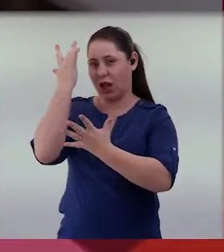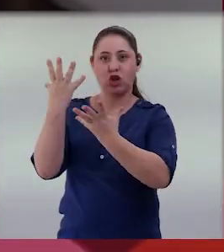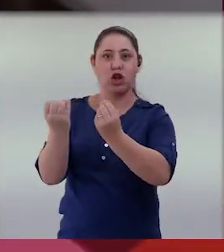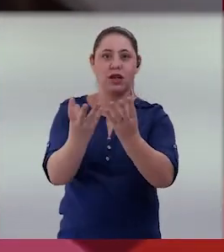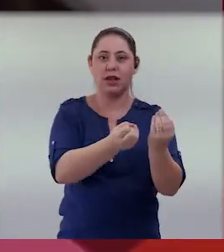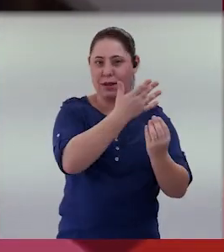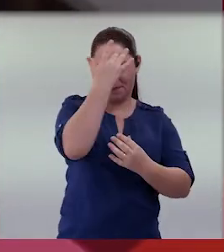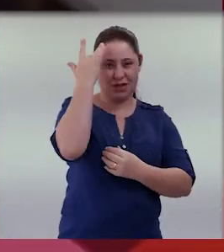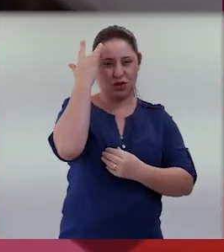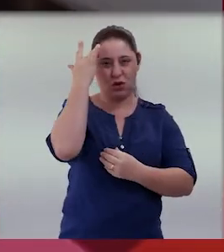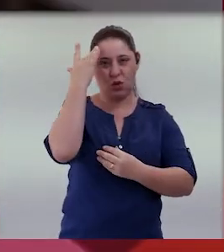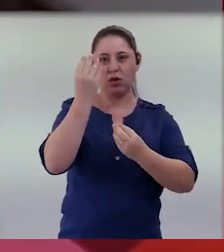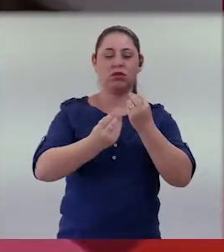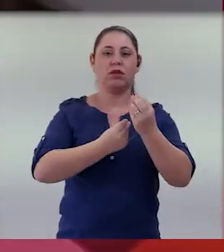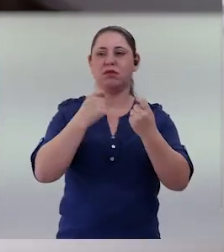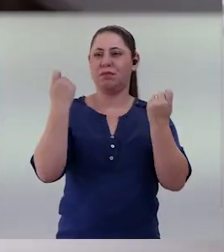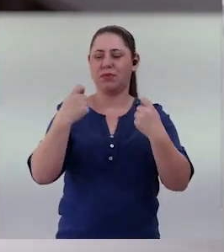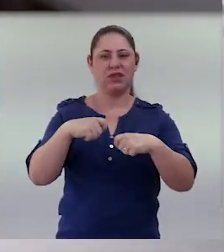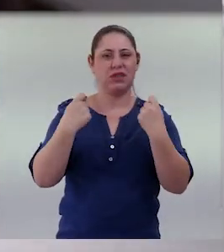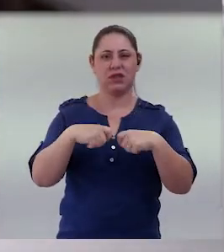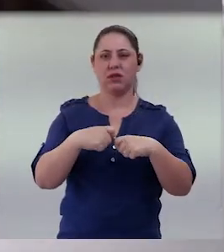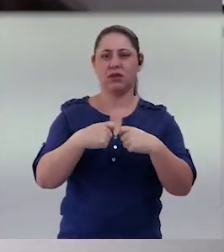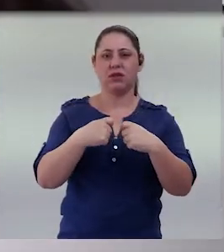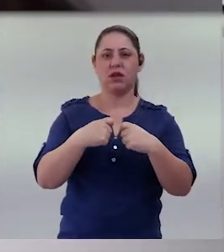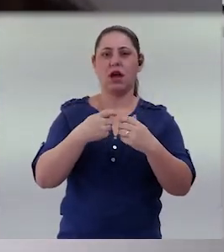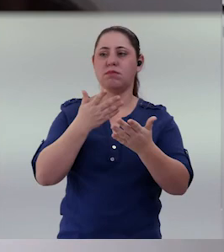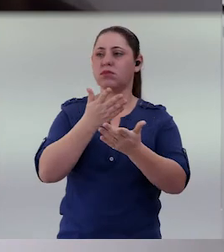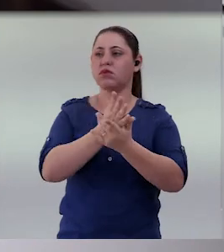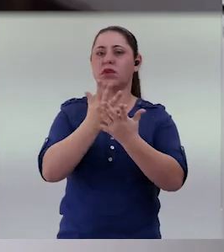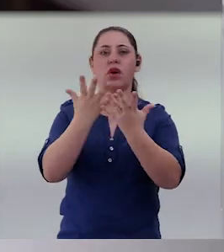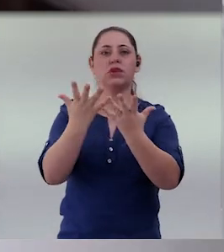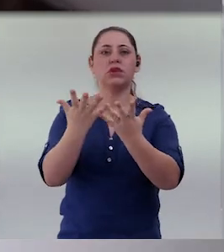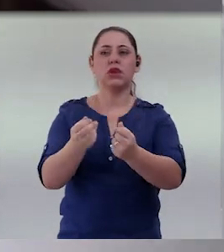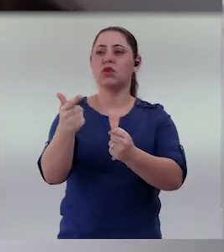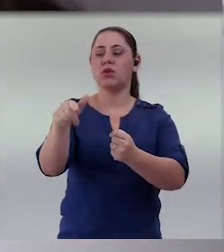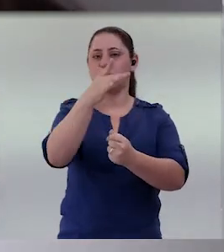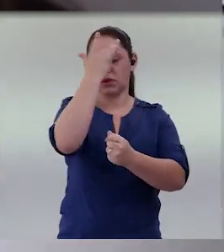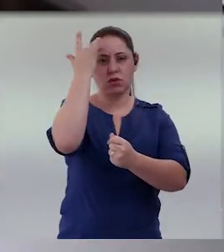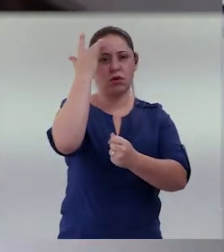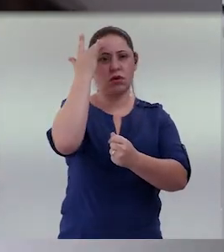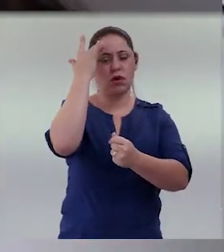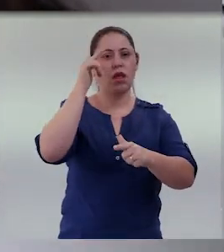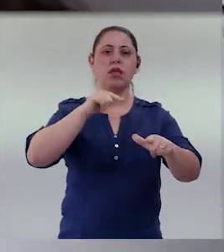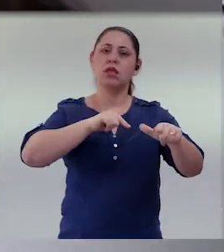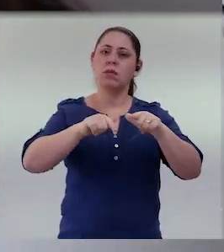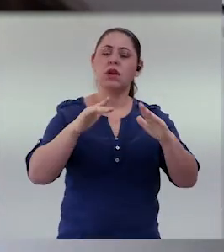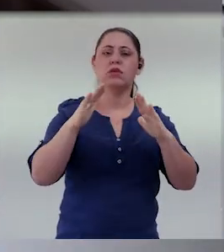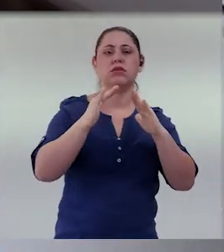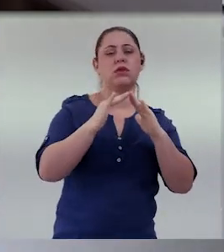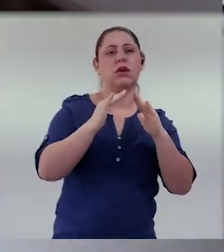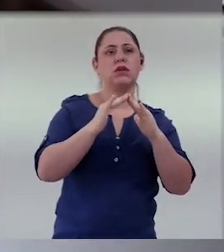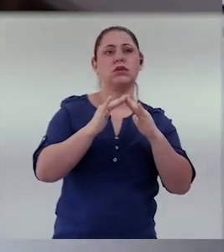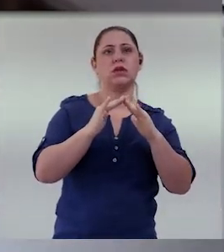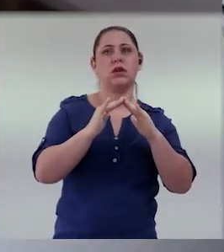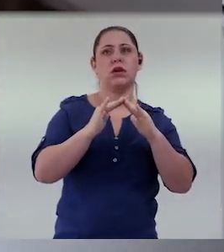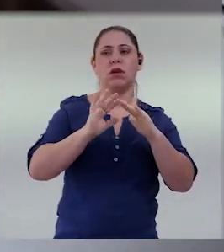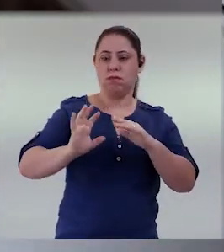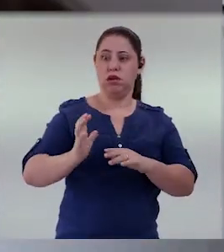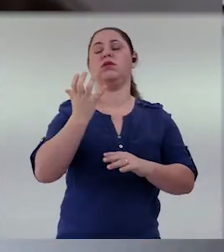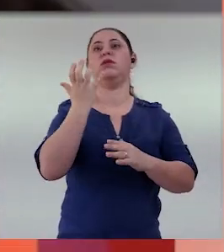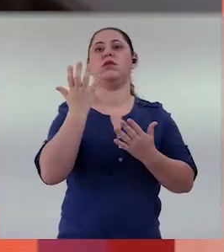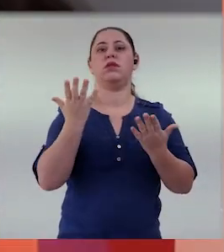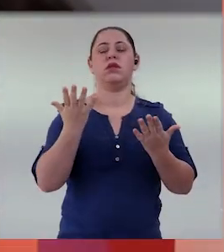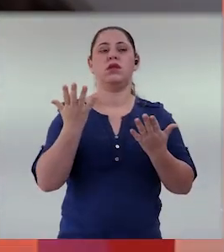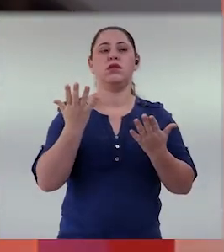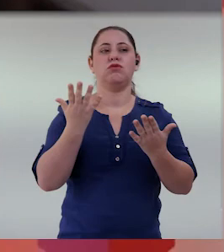ser aprovado pelos outros. Então, quando a Sim, gente não precisa da aprovação de ninguém, a vida continuou. Você está trabalhando em casa,